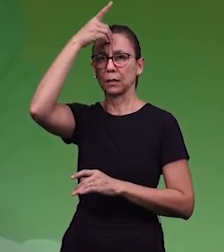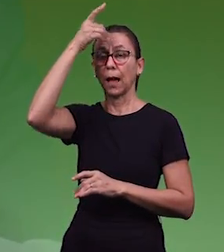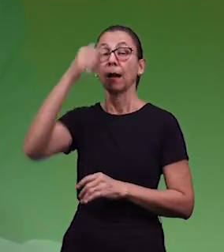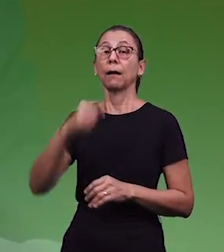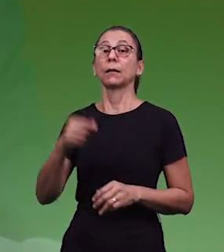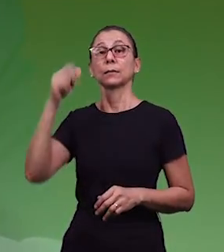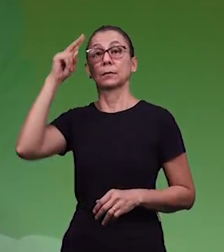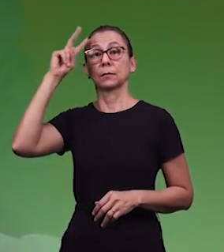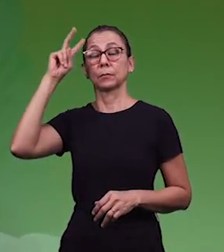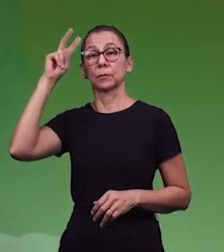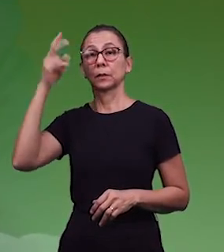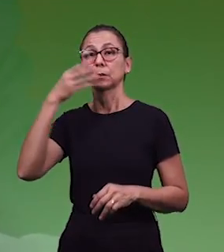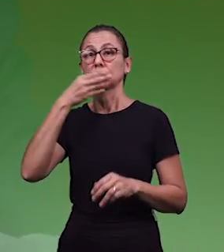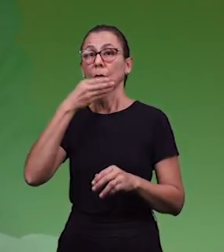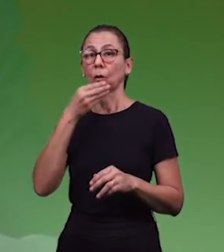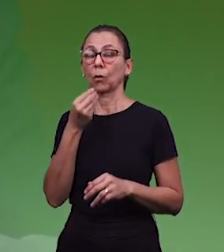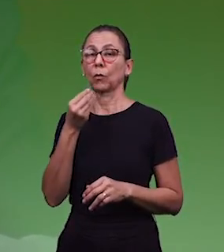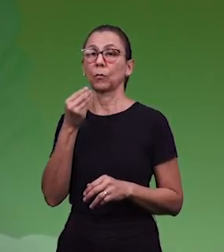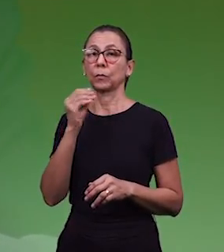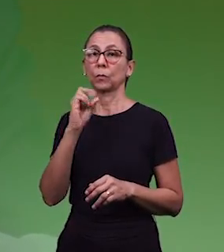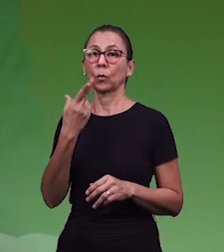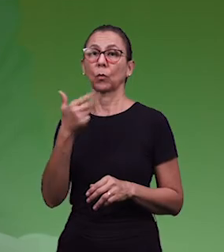um homem ou uma mulher